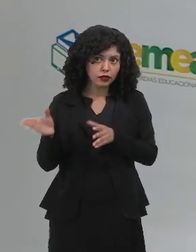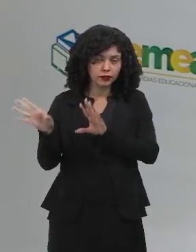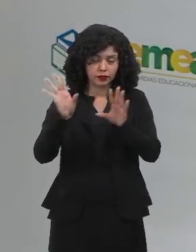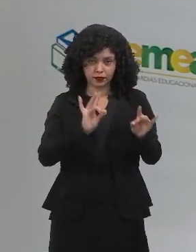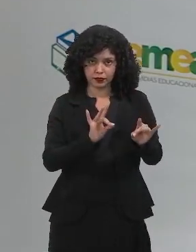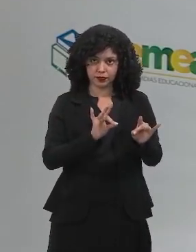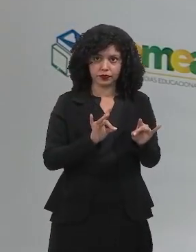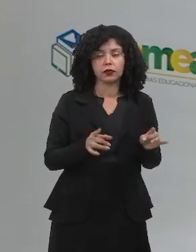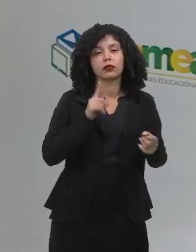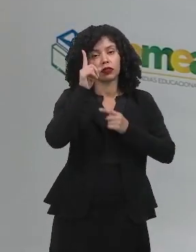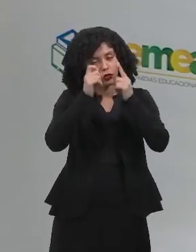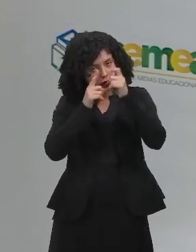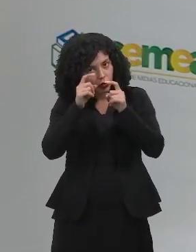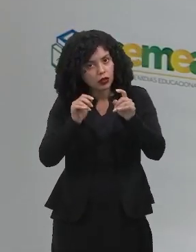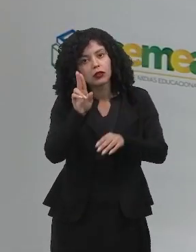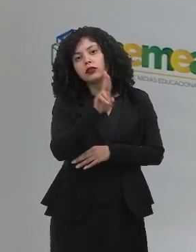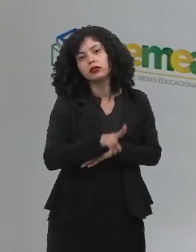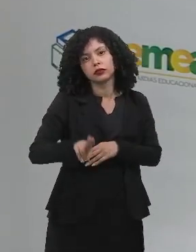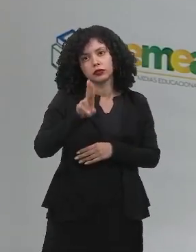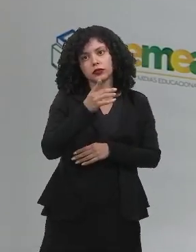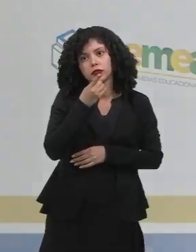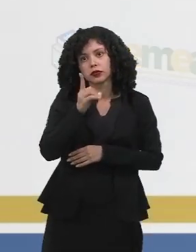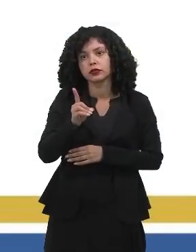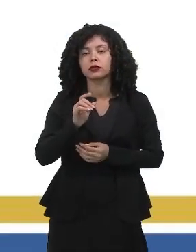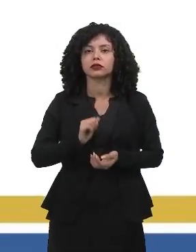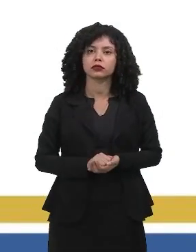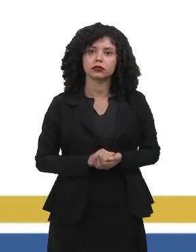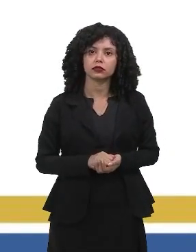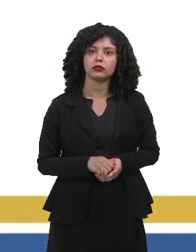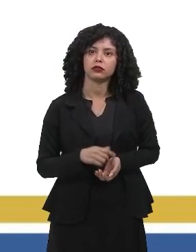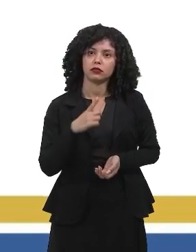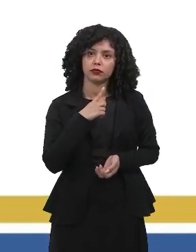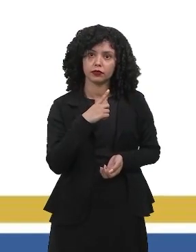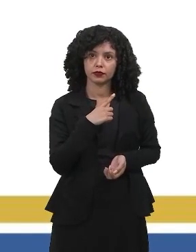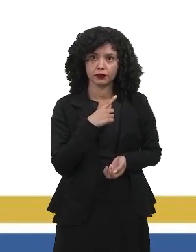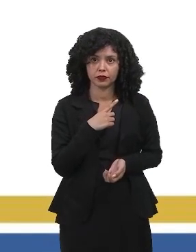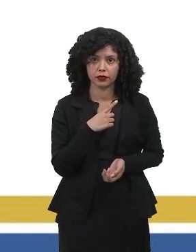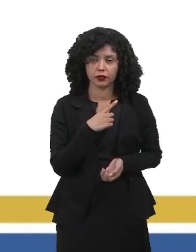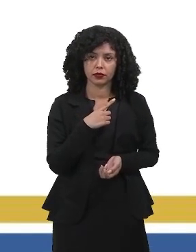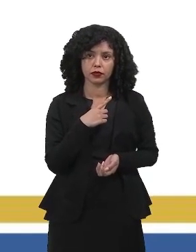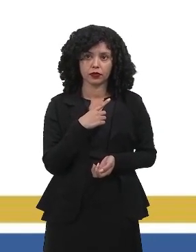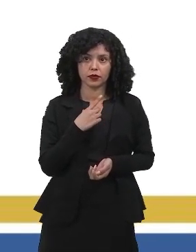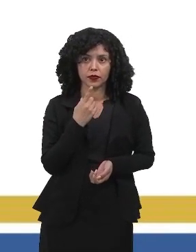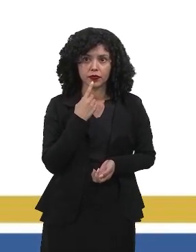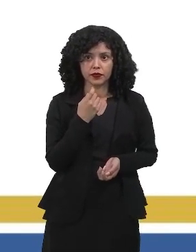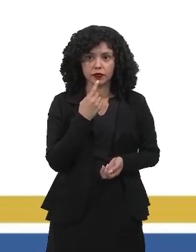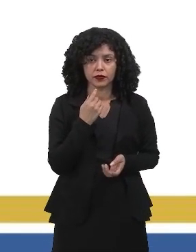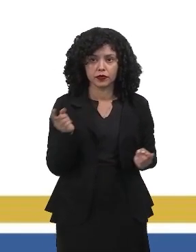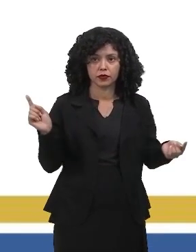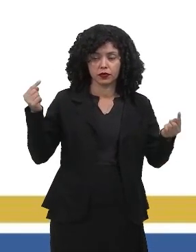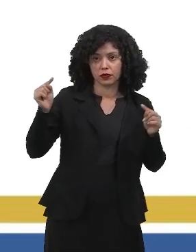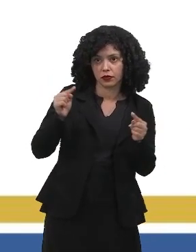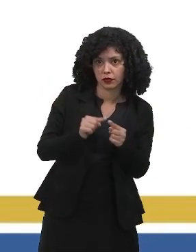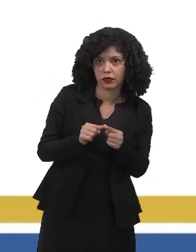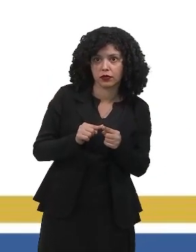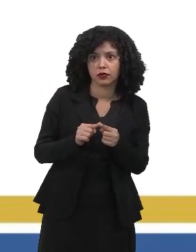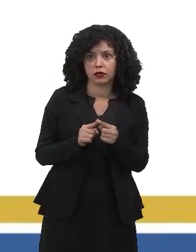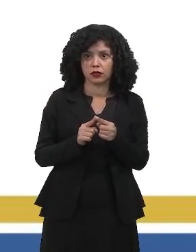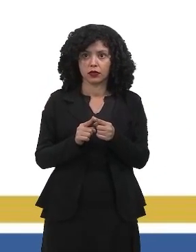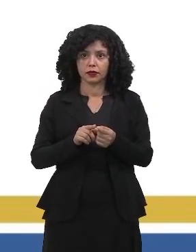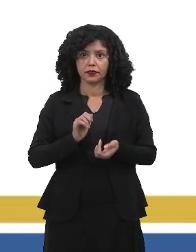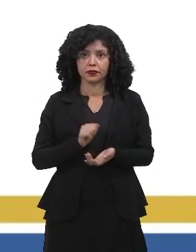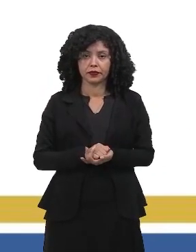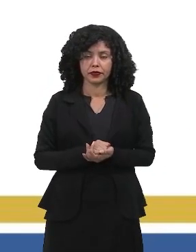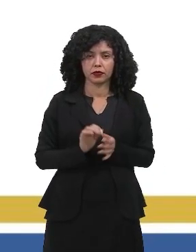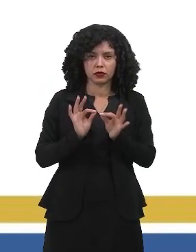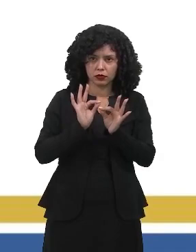para essa expressão que é utilizada no dia a dia, a gente observa que no nosso espectro o vermelho está mais próximo do intravioleta e